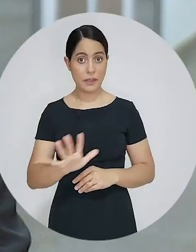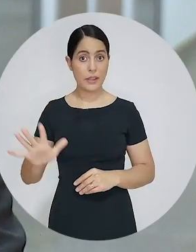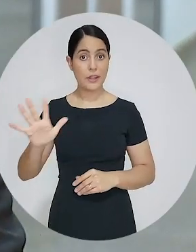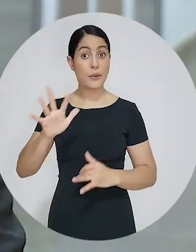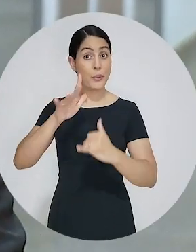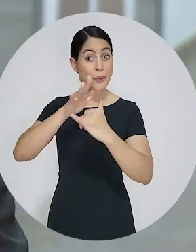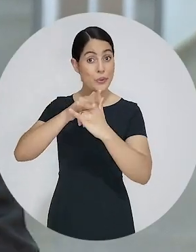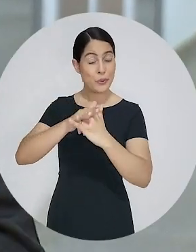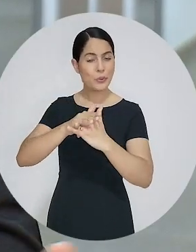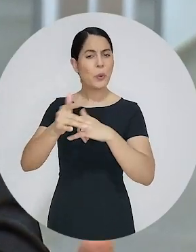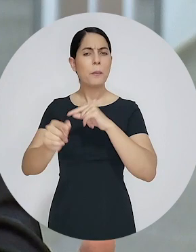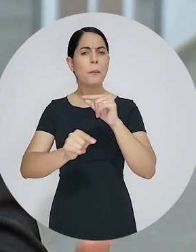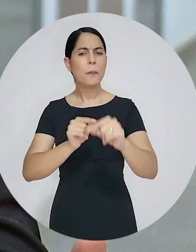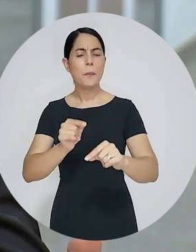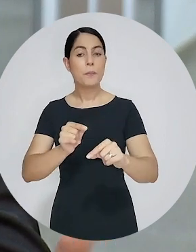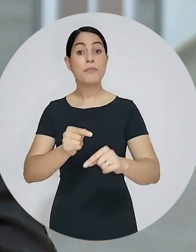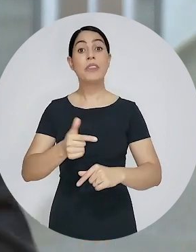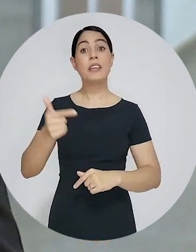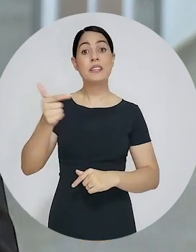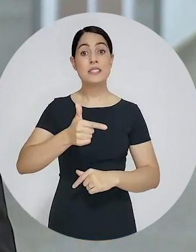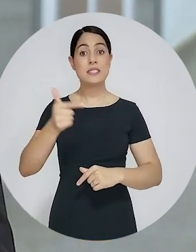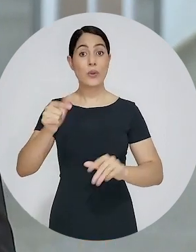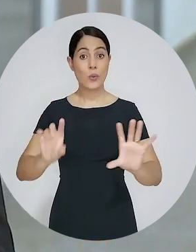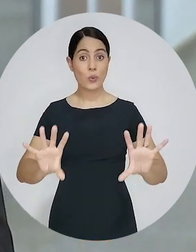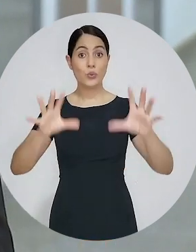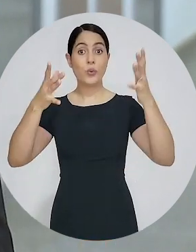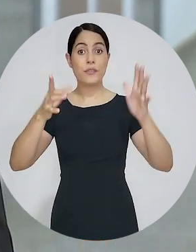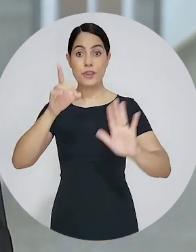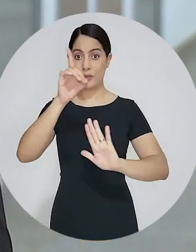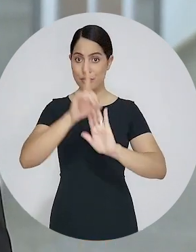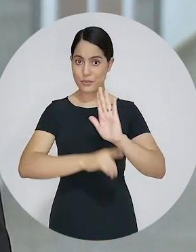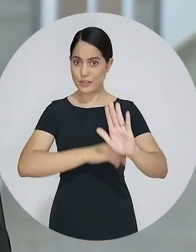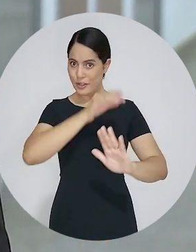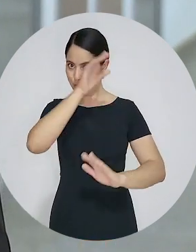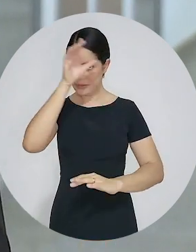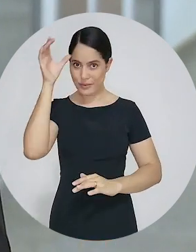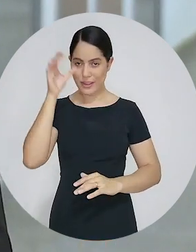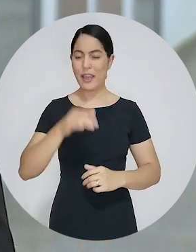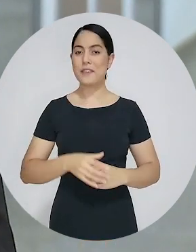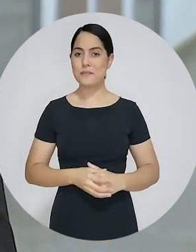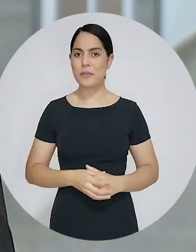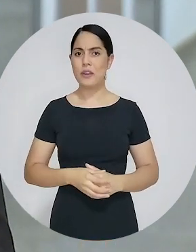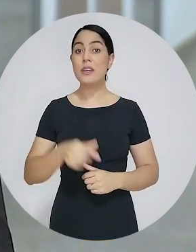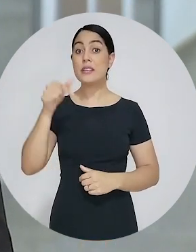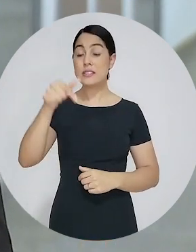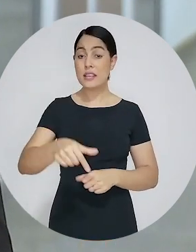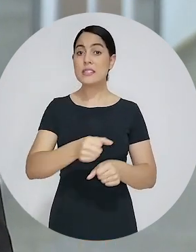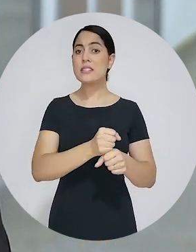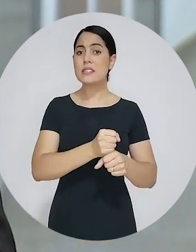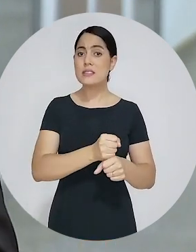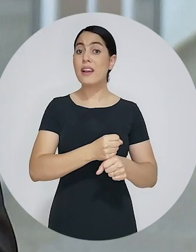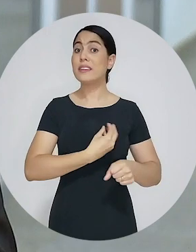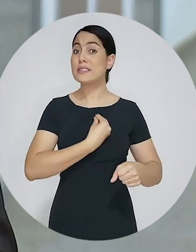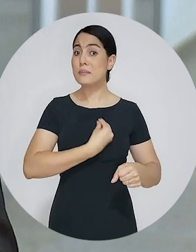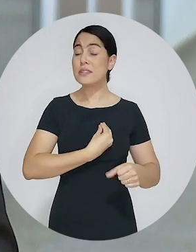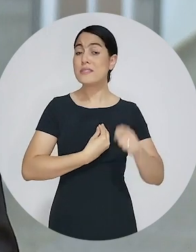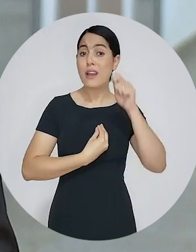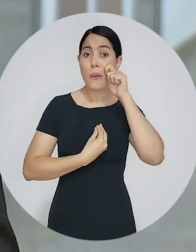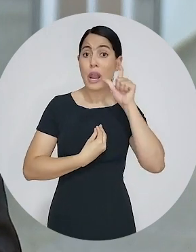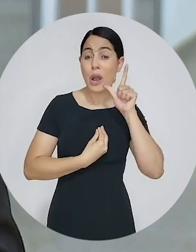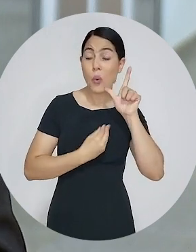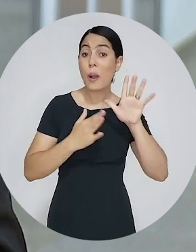A OAB Nacional realizou no YouTube a segunda Conferência Nacional de Direito do Consumidor. O evento aconteceria este ano